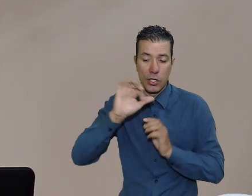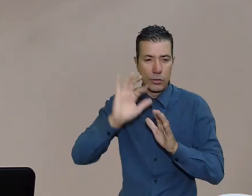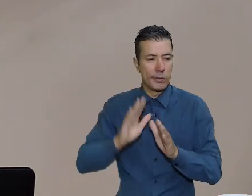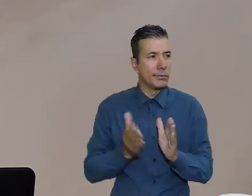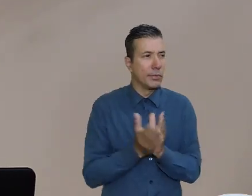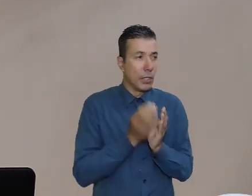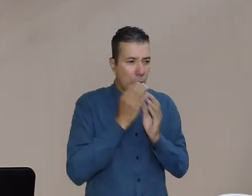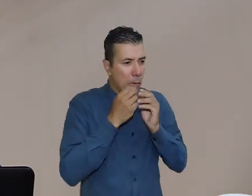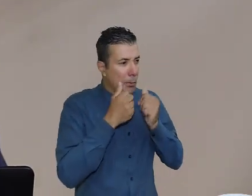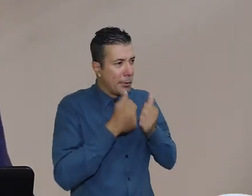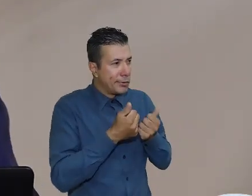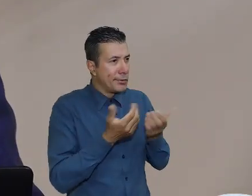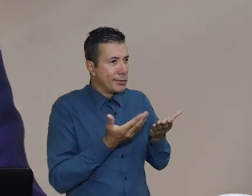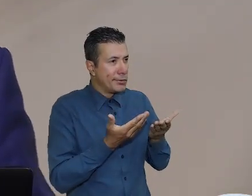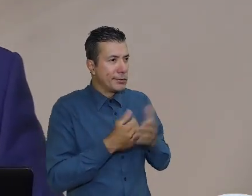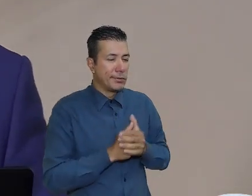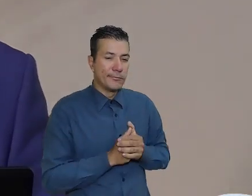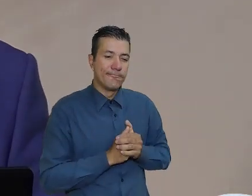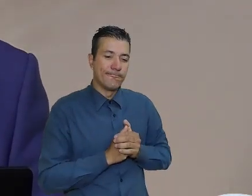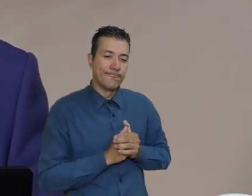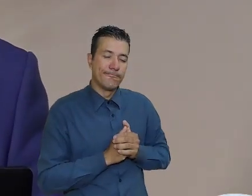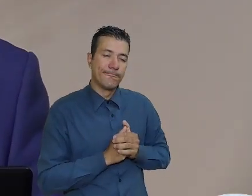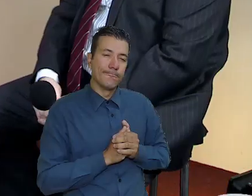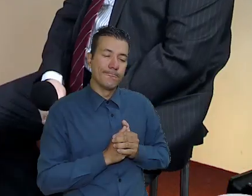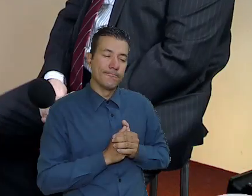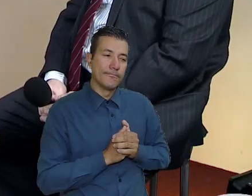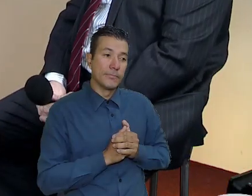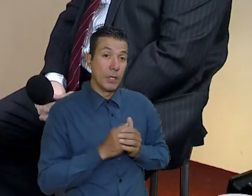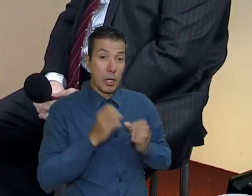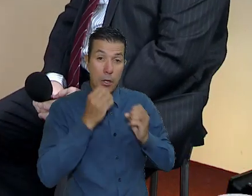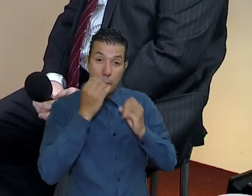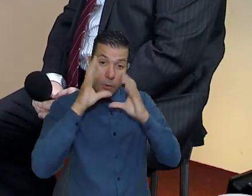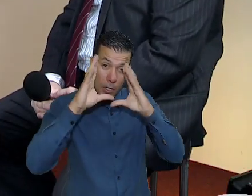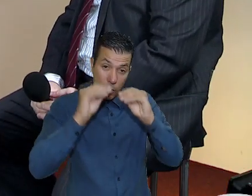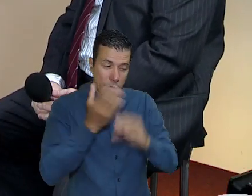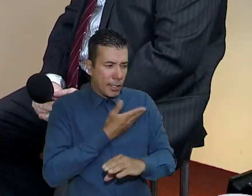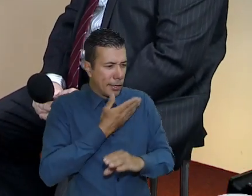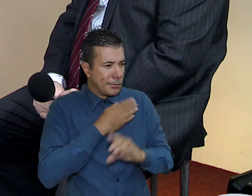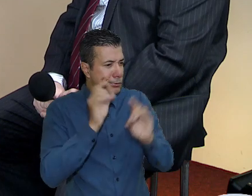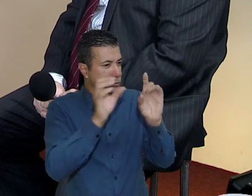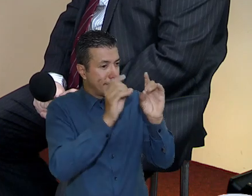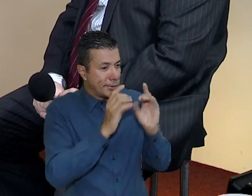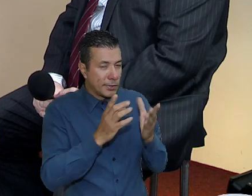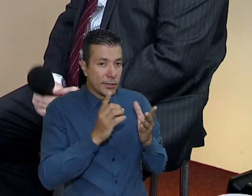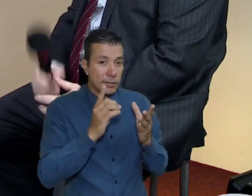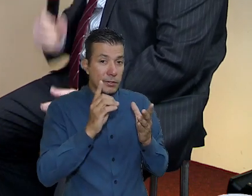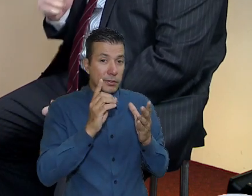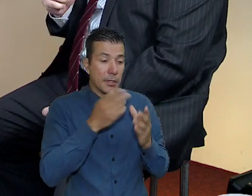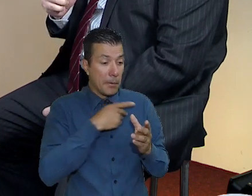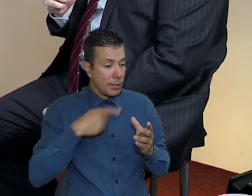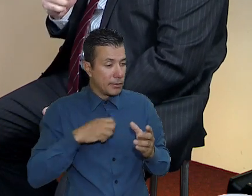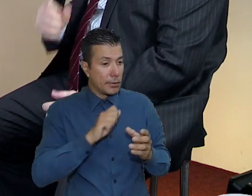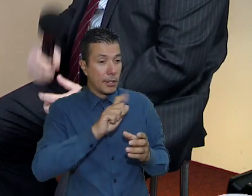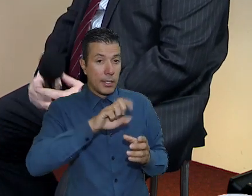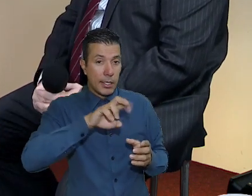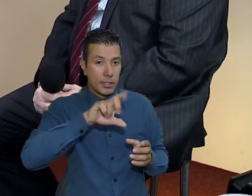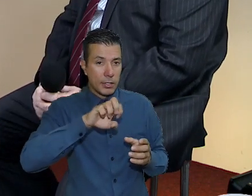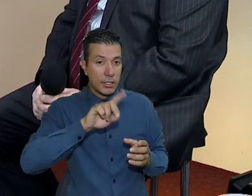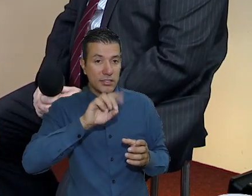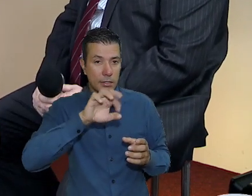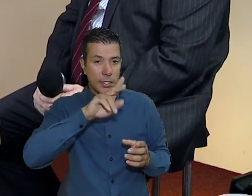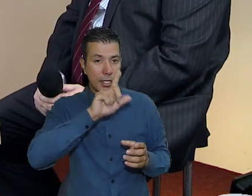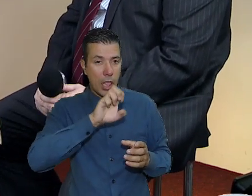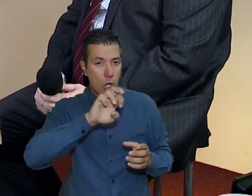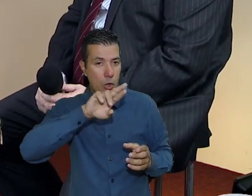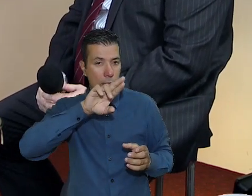amigo. Que bom que você está aqui conosco também. Boa noite, querido amigo que está nos ouvindo. Boa noite, pastor Alexandre. Boa noite. Pastor Leonardo,